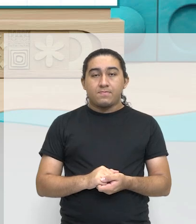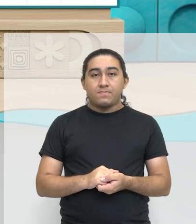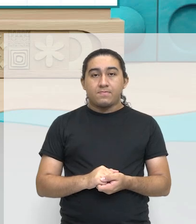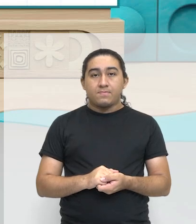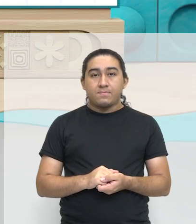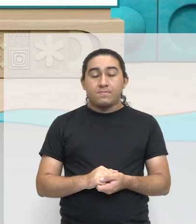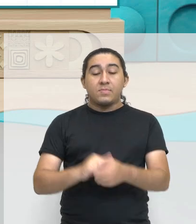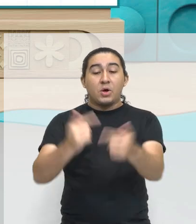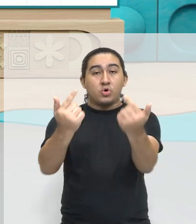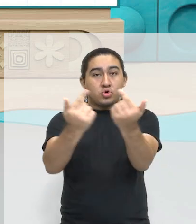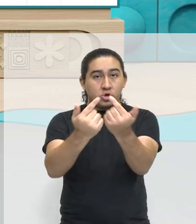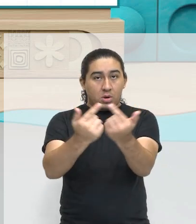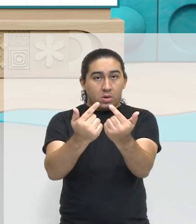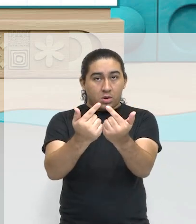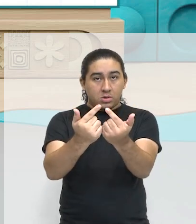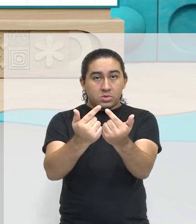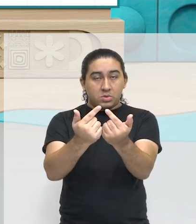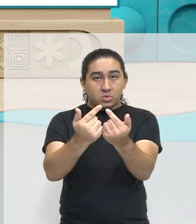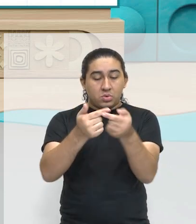o teto